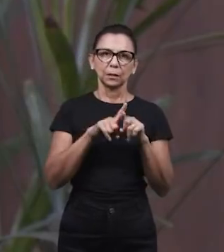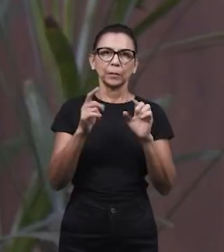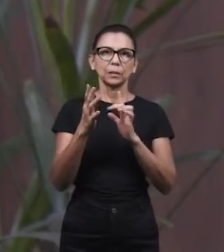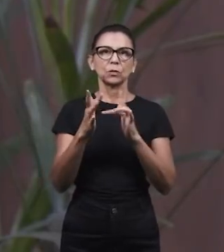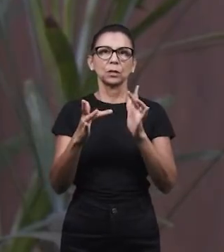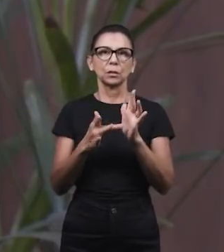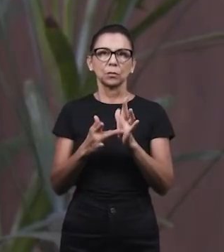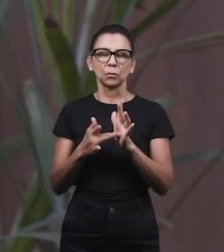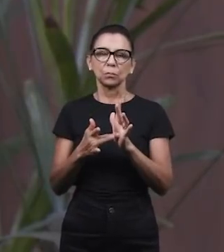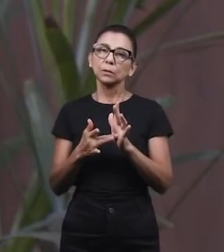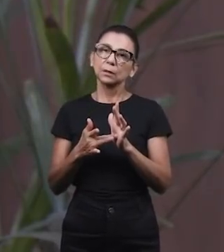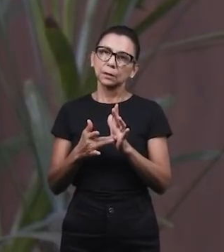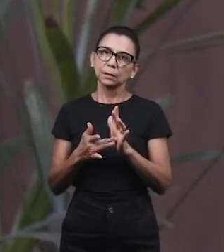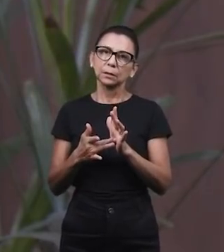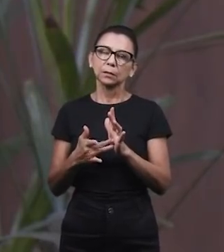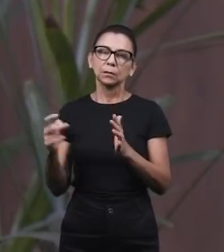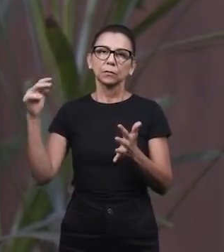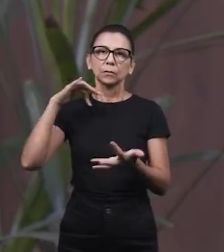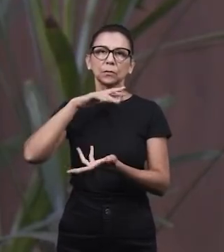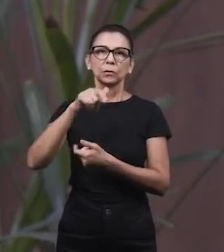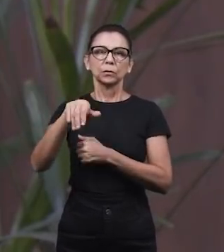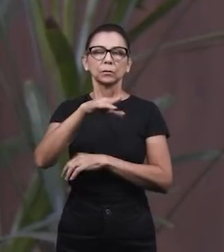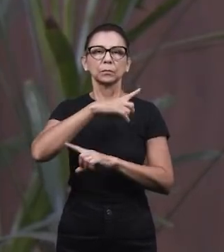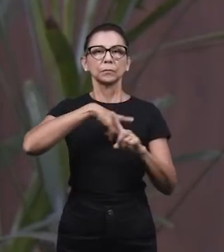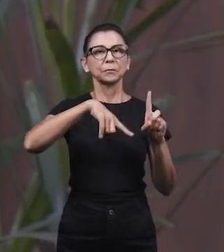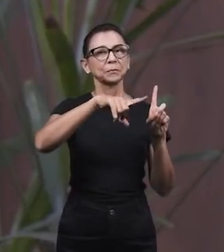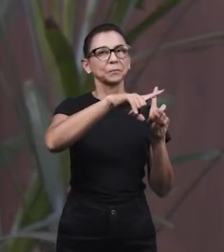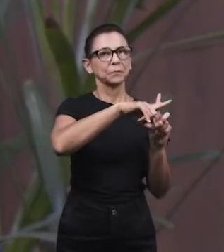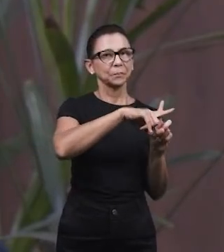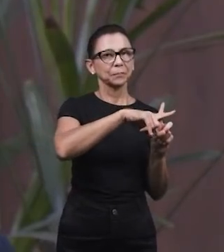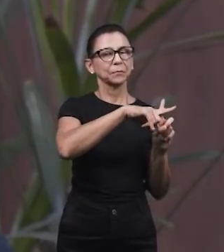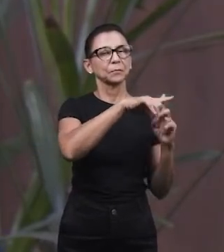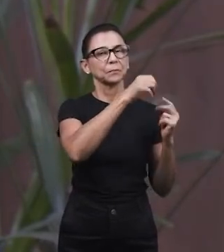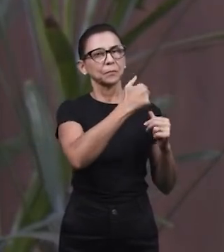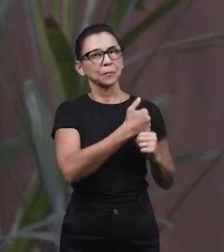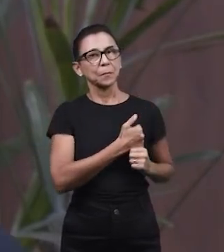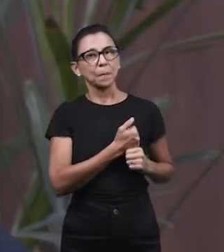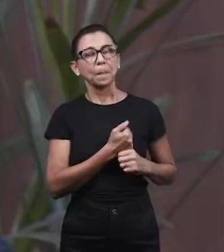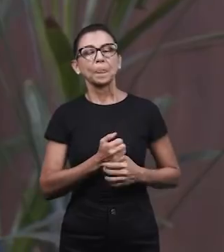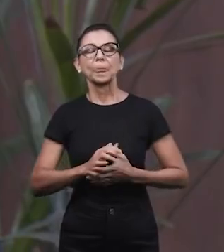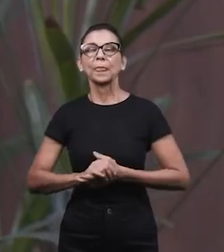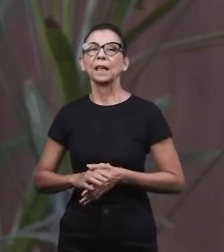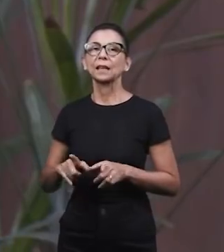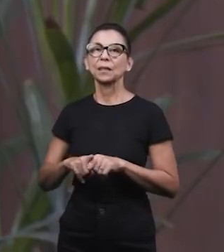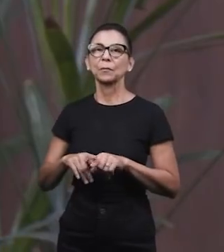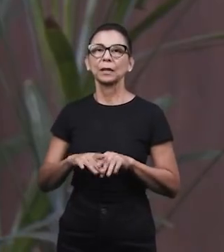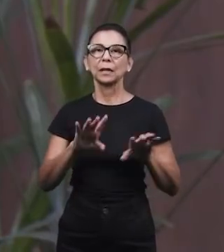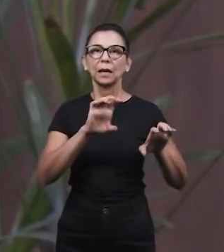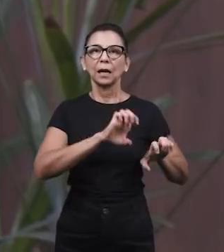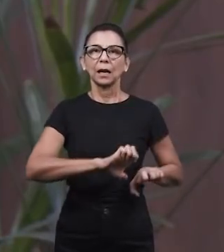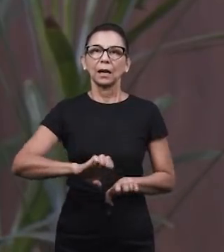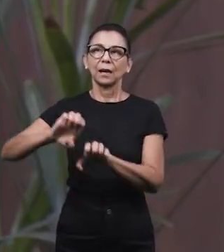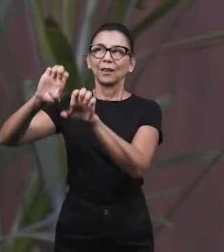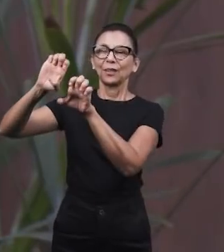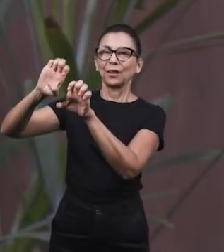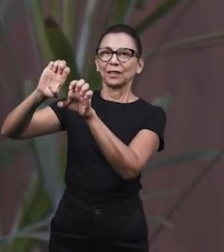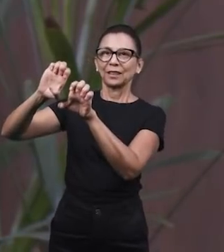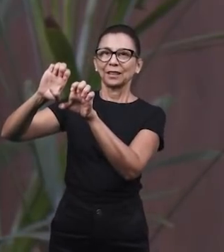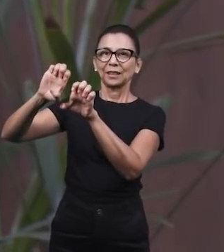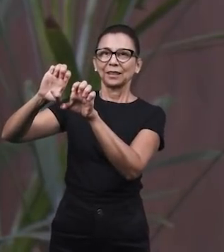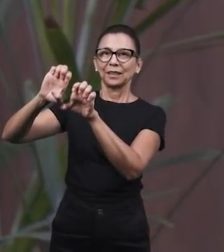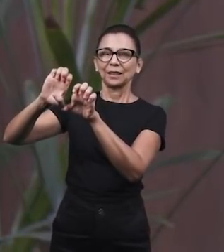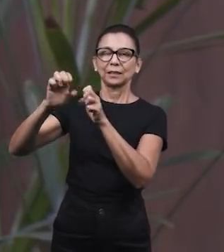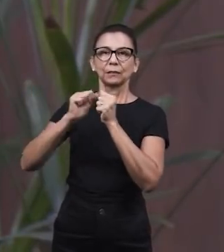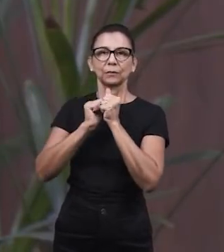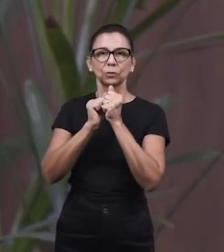homem. Ele veio ao mundo, né, para dar a sua vida por nós. E assim nós vamos ver outros. Enoque andou com Deus. Quem era Enoque? Era um